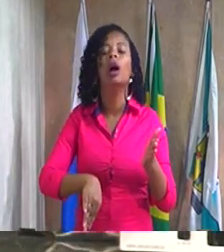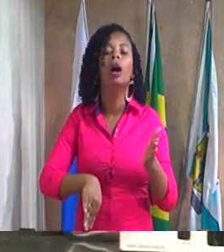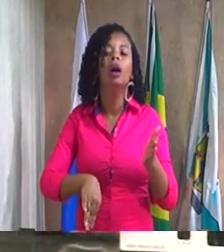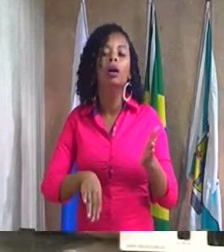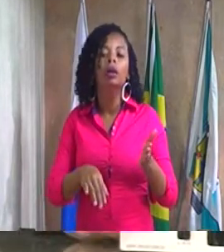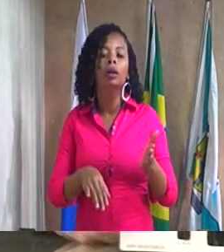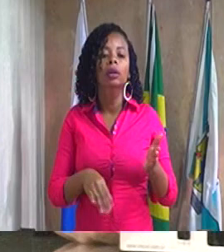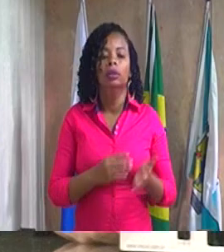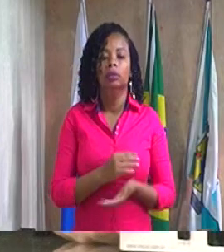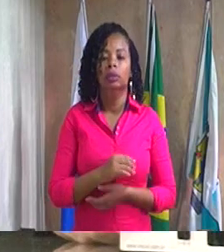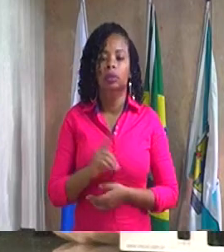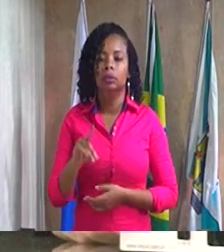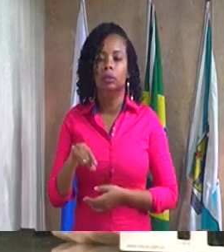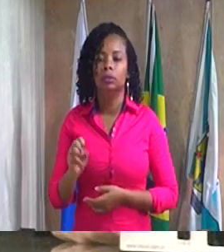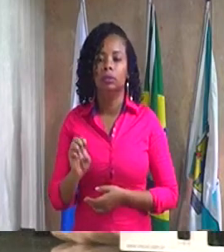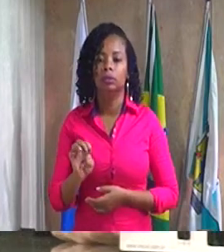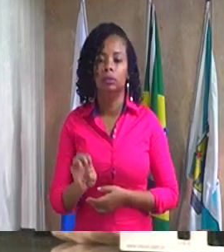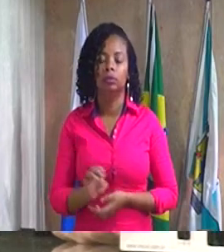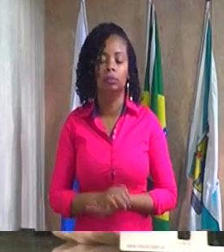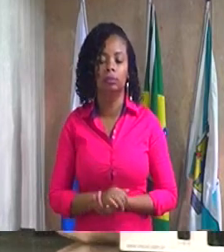seu Dino.